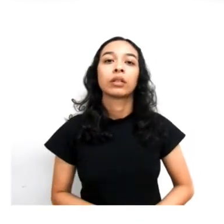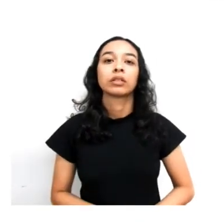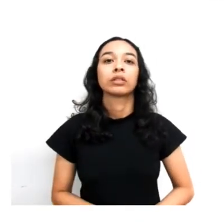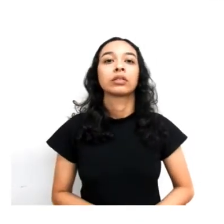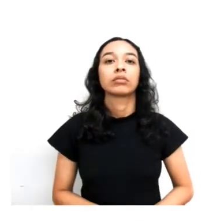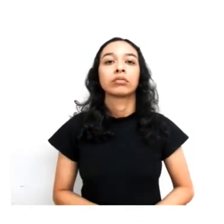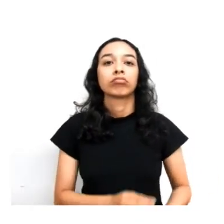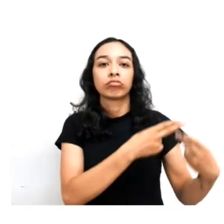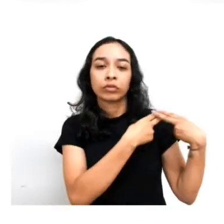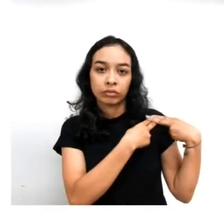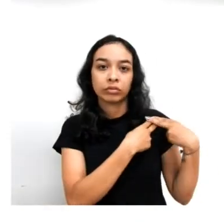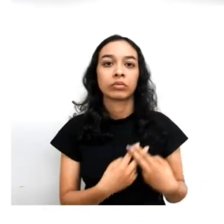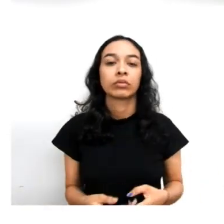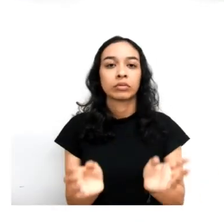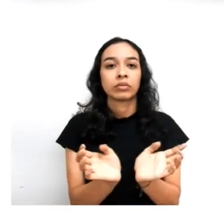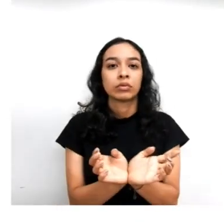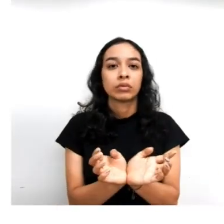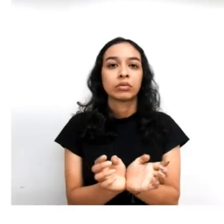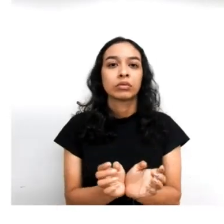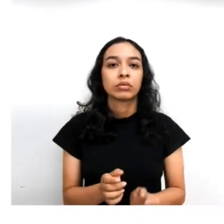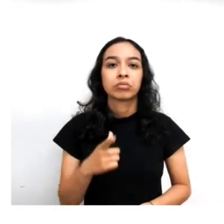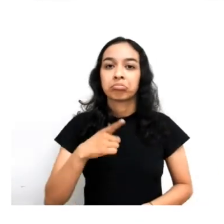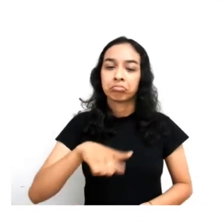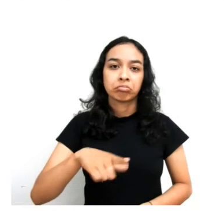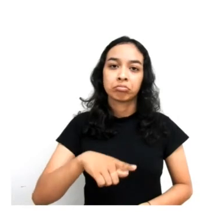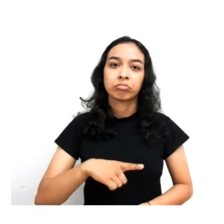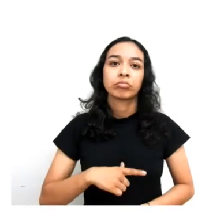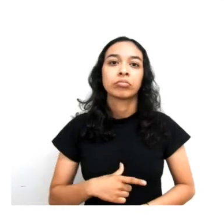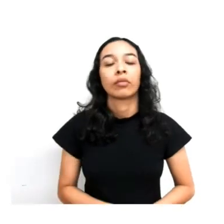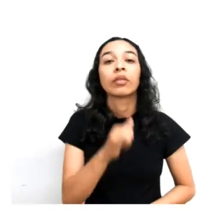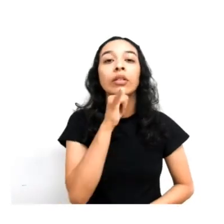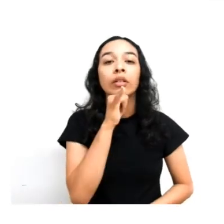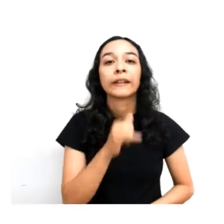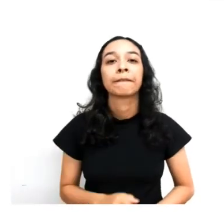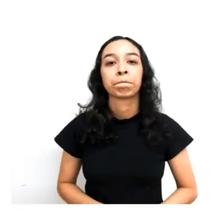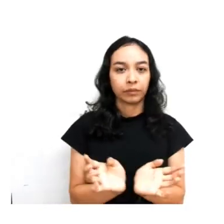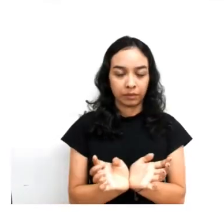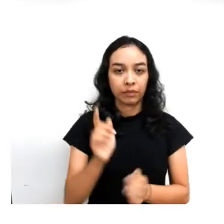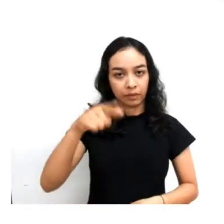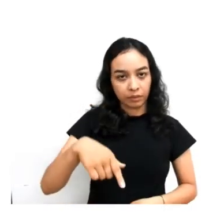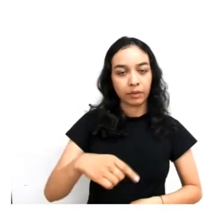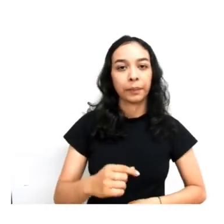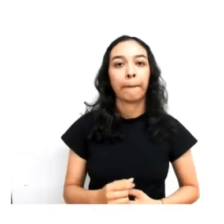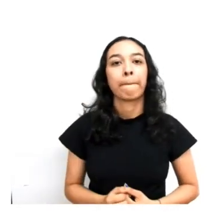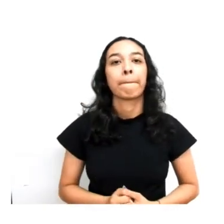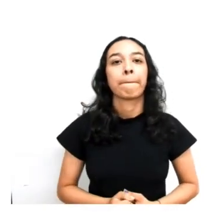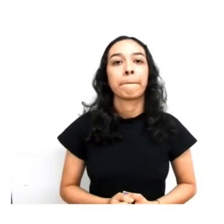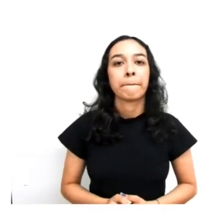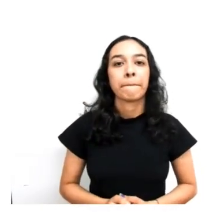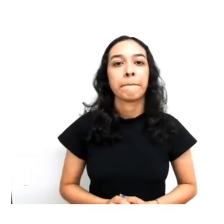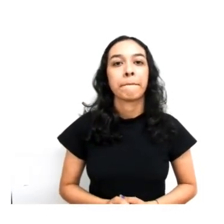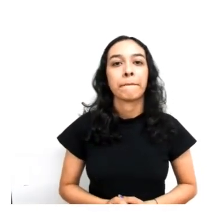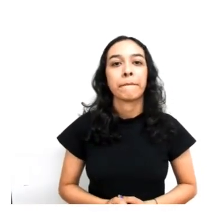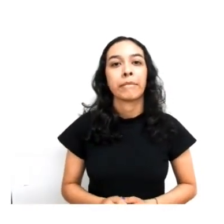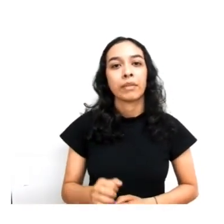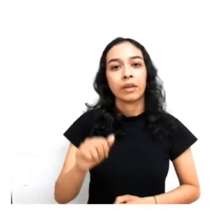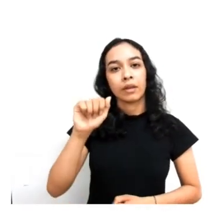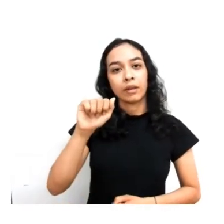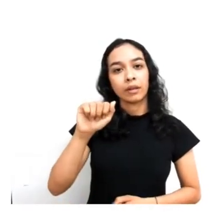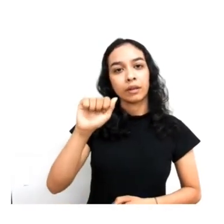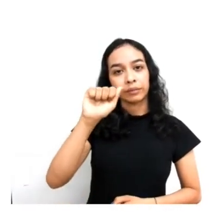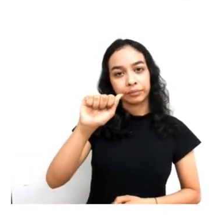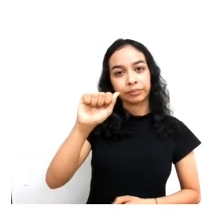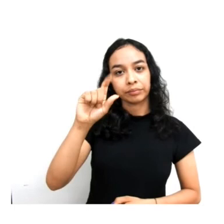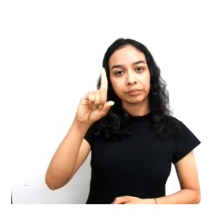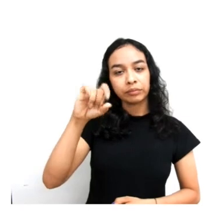e o locativo. Este é o caso dos adjuntos adverbiais em português. Vejamos estes exemplos.